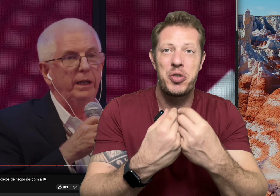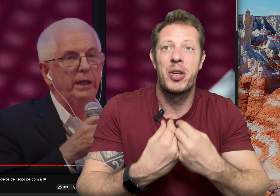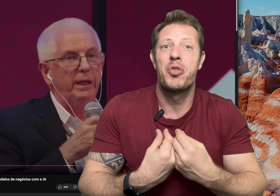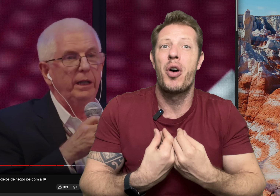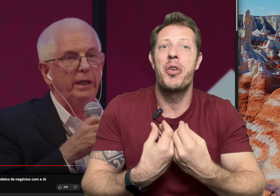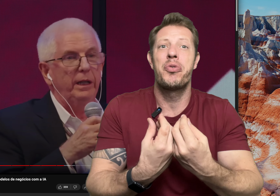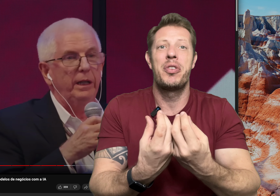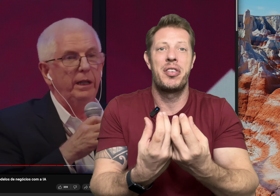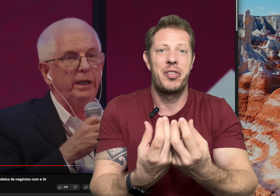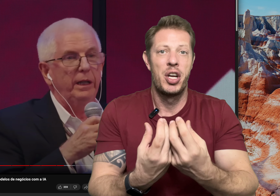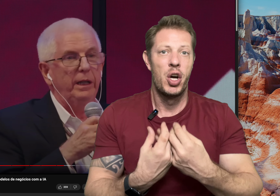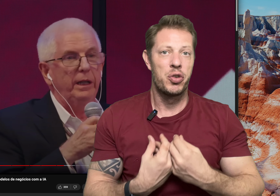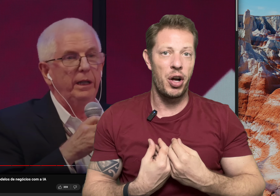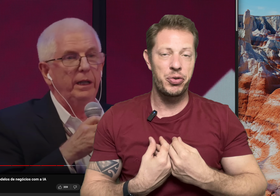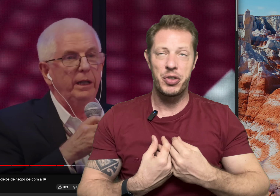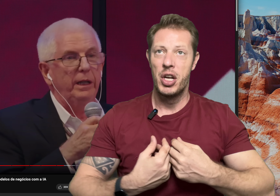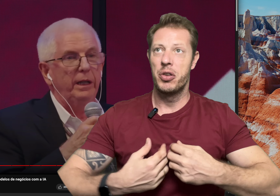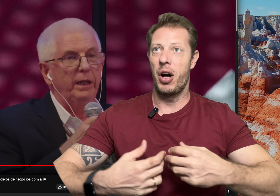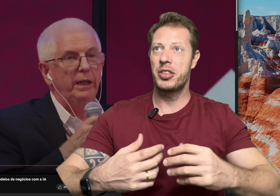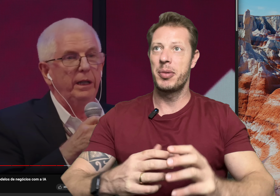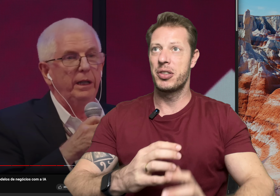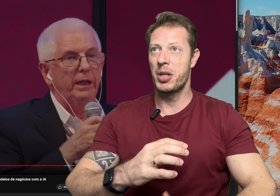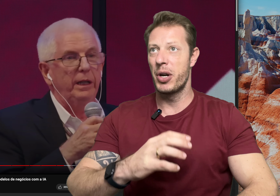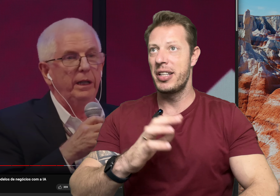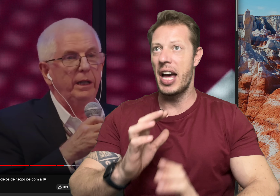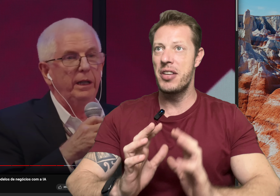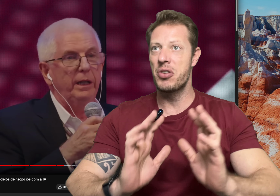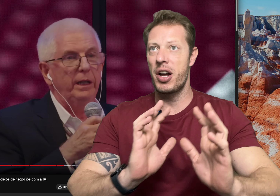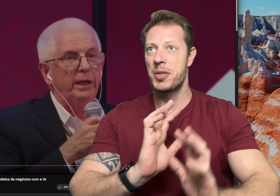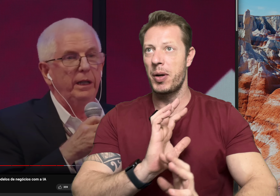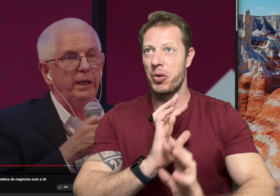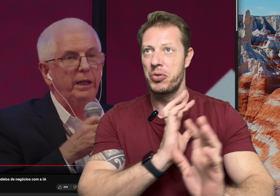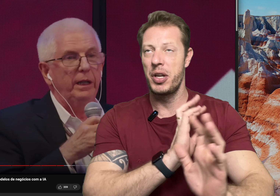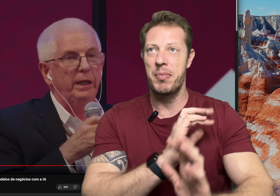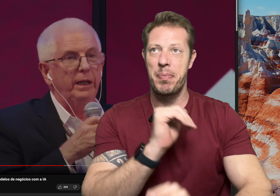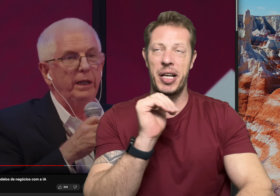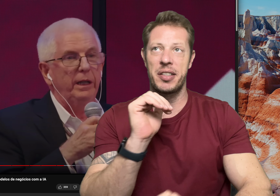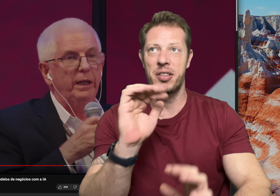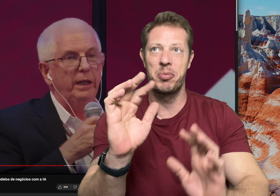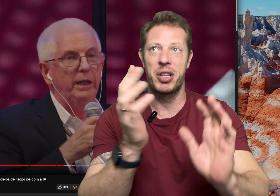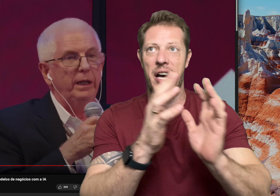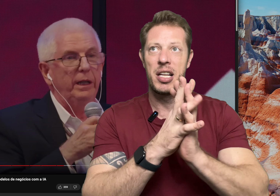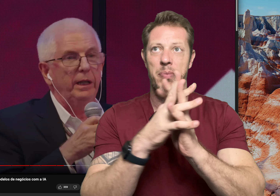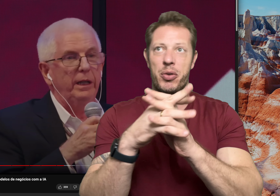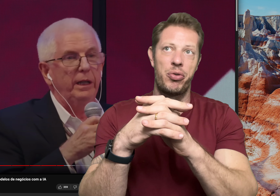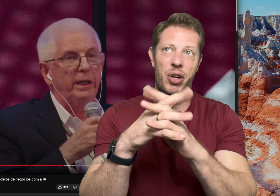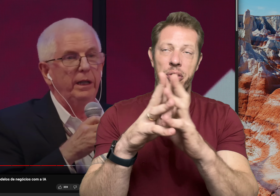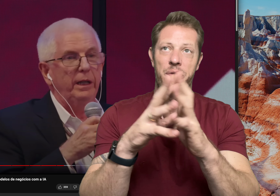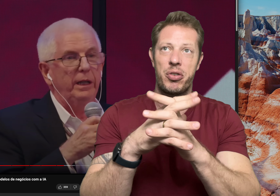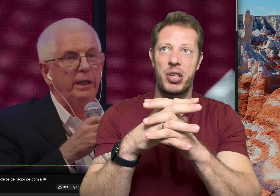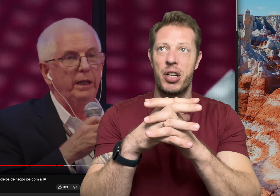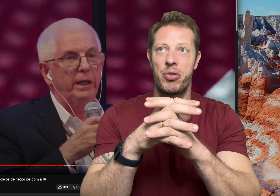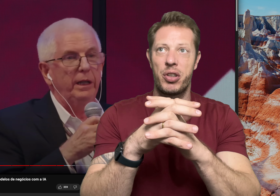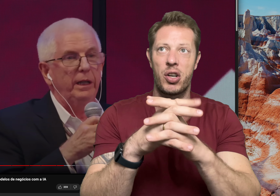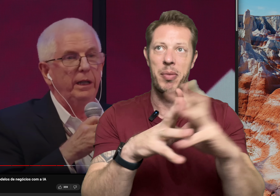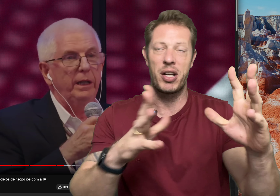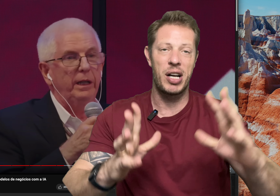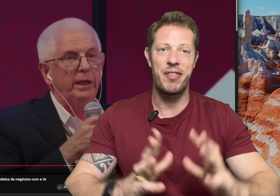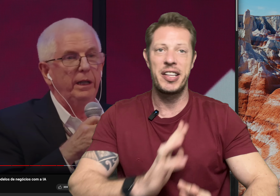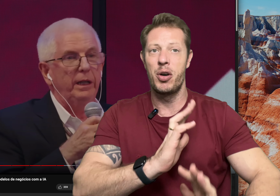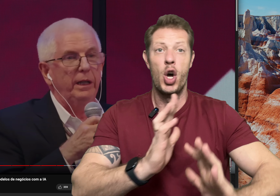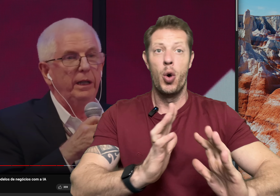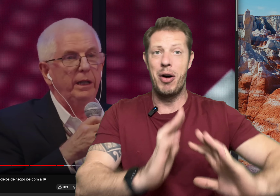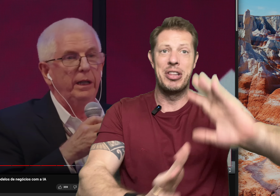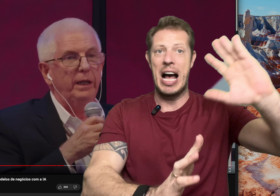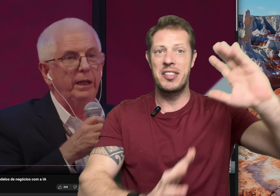código, superestimando nosso exercício. Nossa, mas eu demorei 10 horas para construir a minha aplicação e botar ela em produção e não sei o que, não sei o que. Como é que